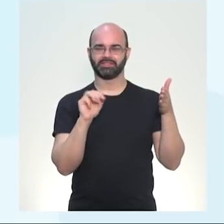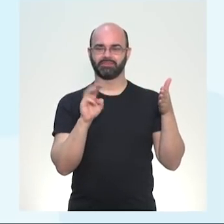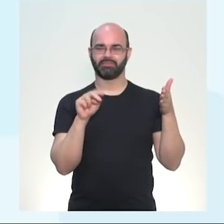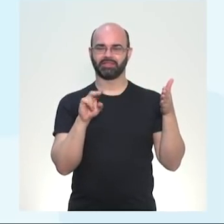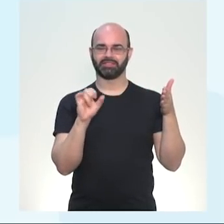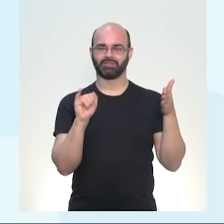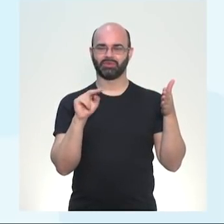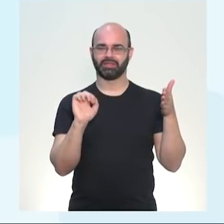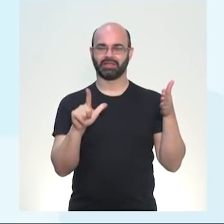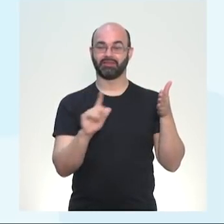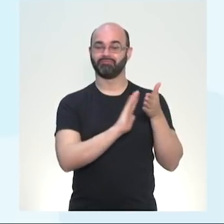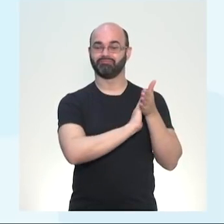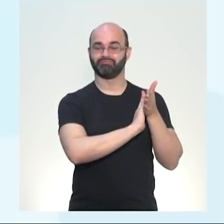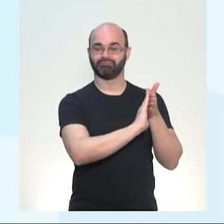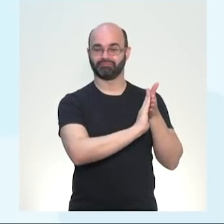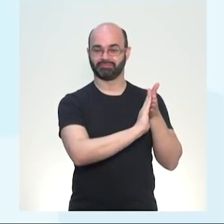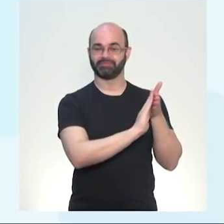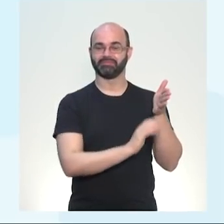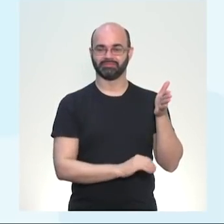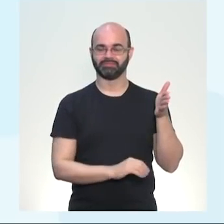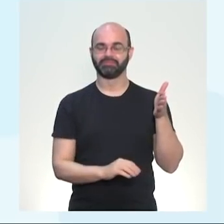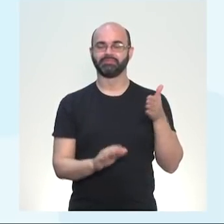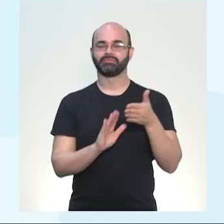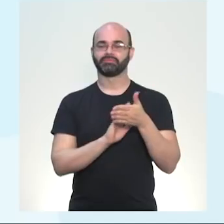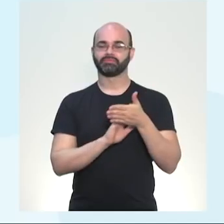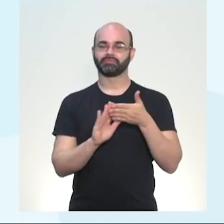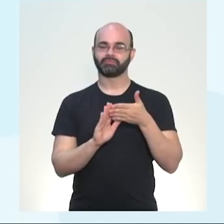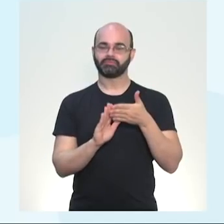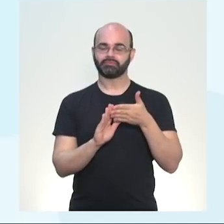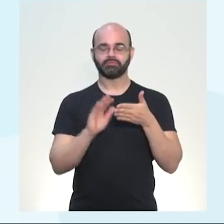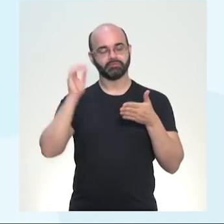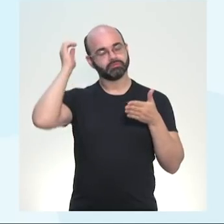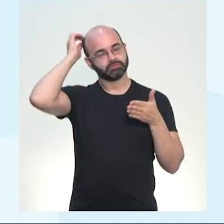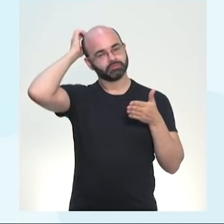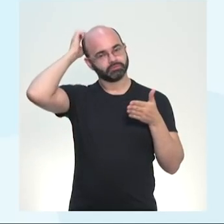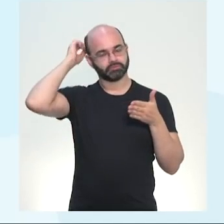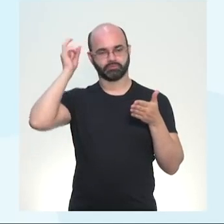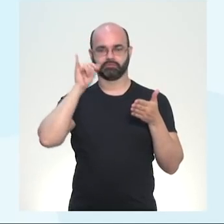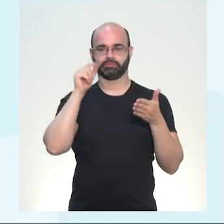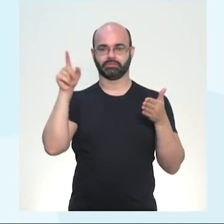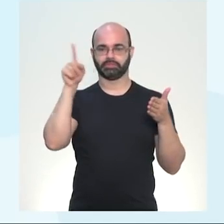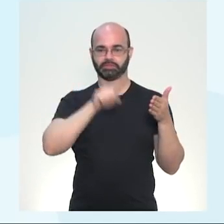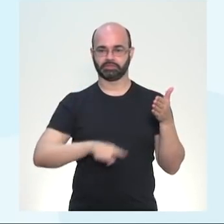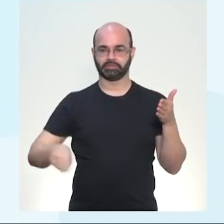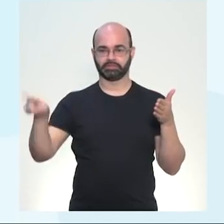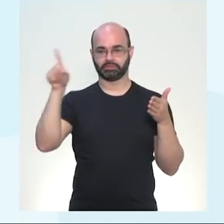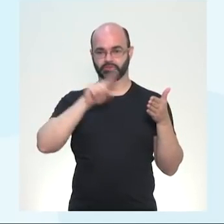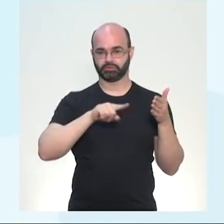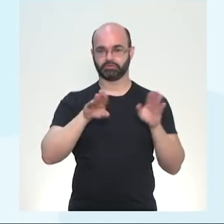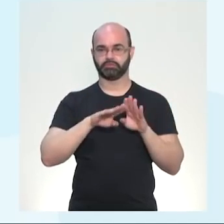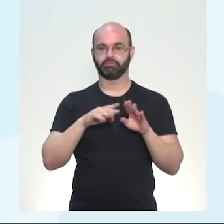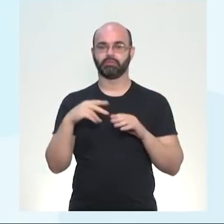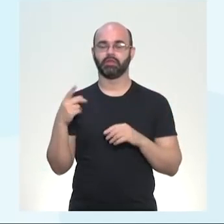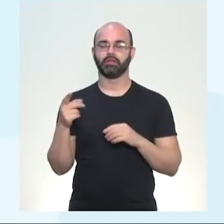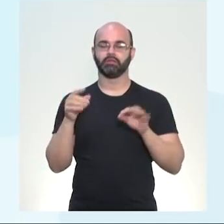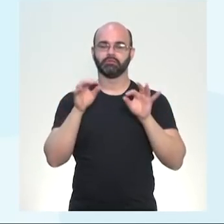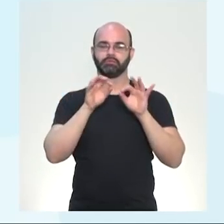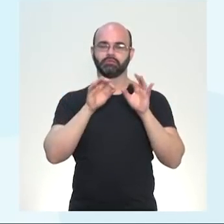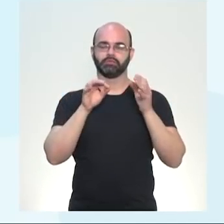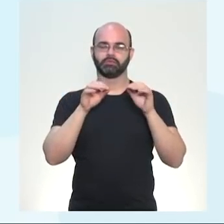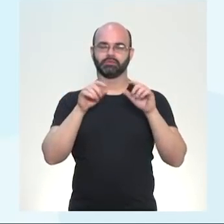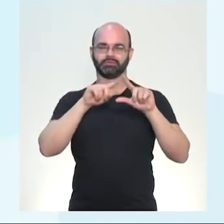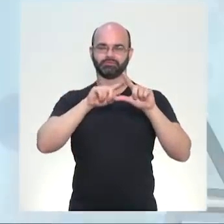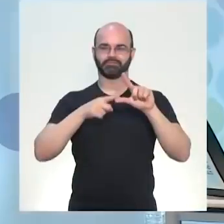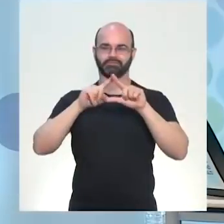isso mesmo. Bidimensional. E nós classificamos, né, em círculos e polígonos, né? Você comentou Sim.